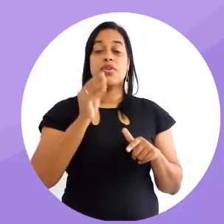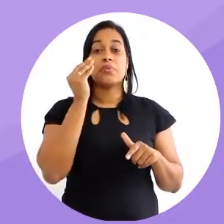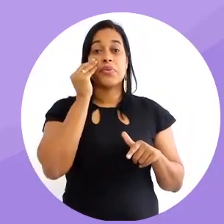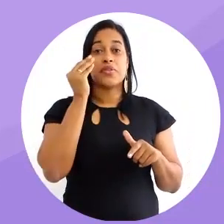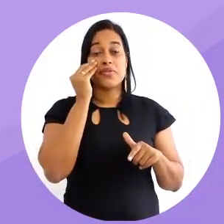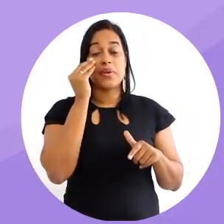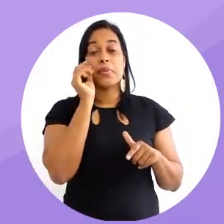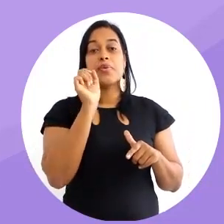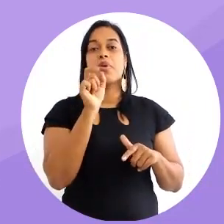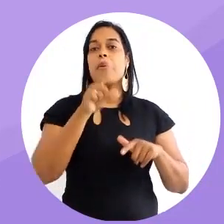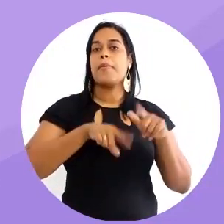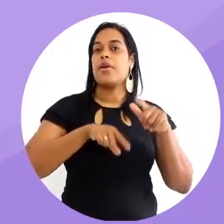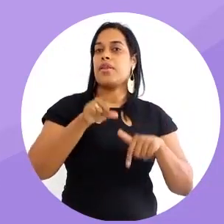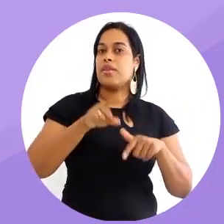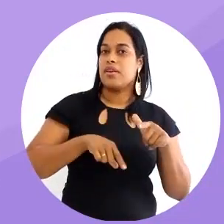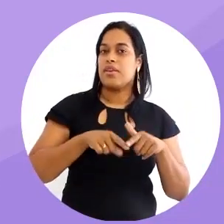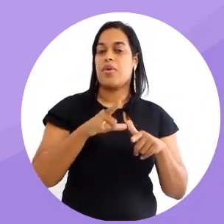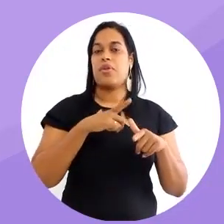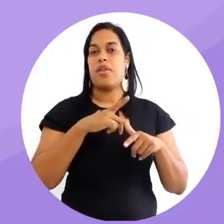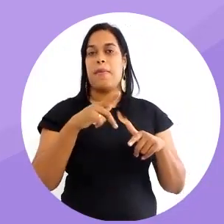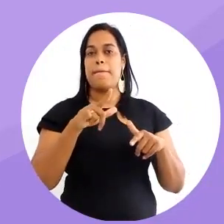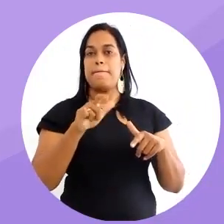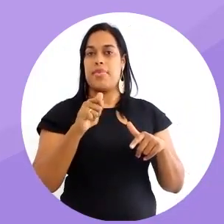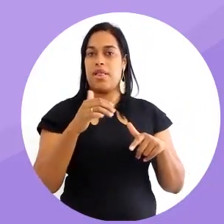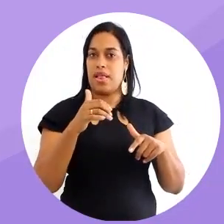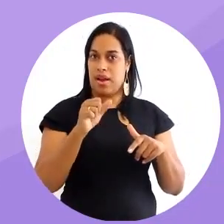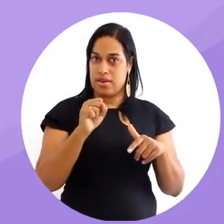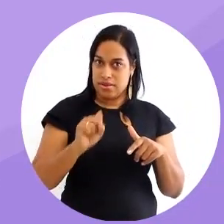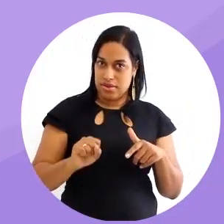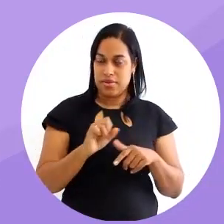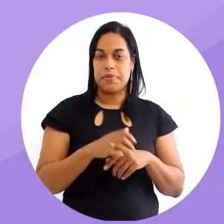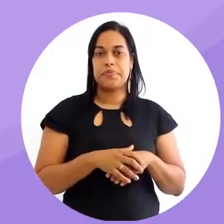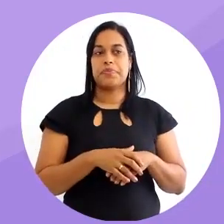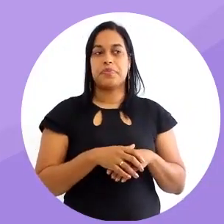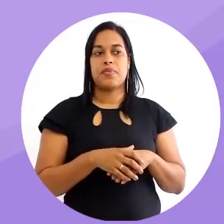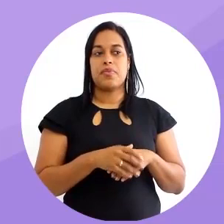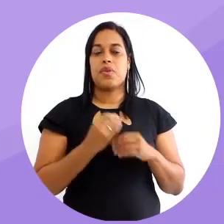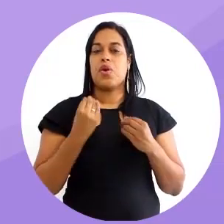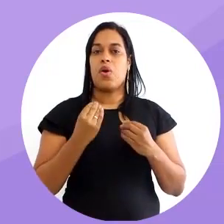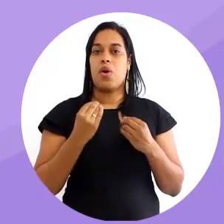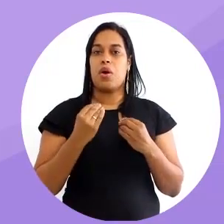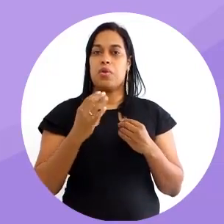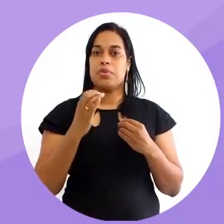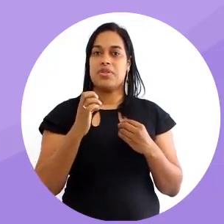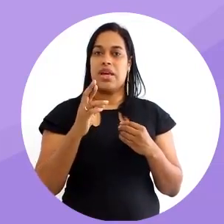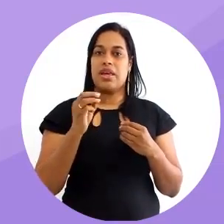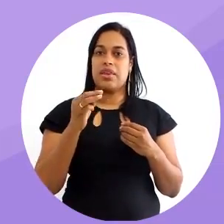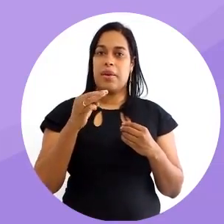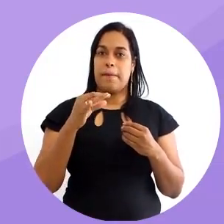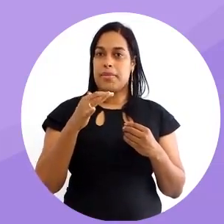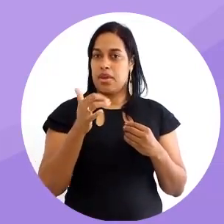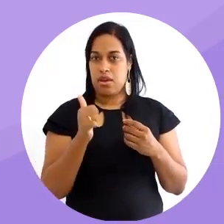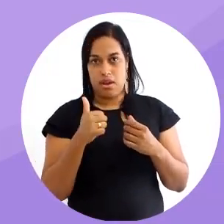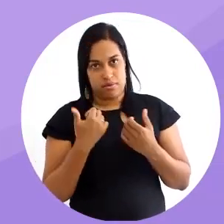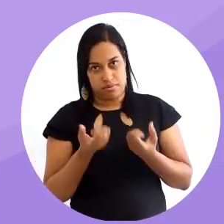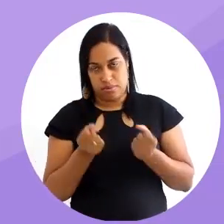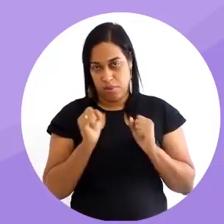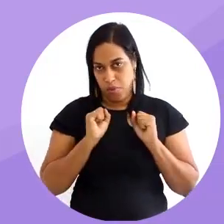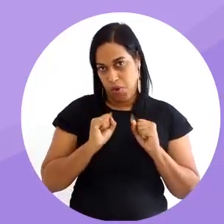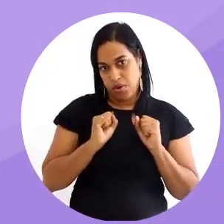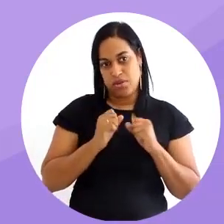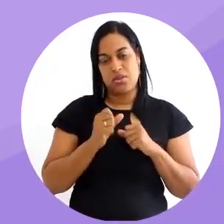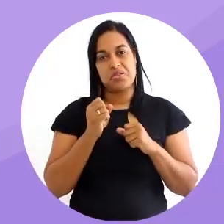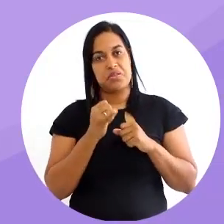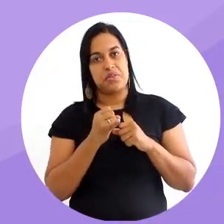usado especificamente quando o material é fornecido em placas, mais especificamente as placas de origem cerâmicas, seja